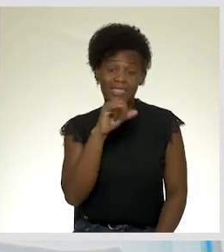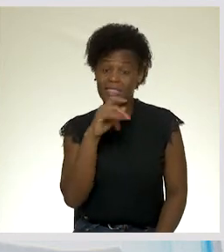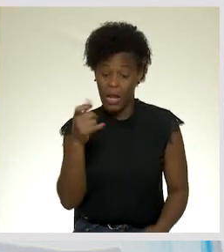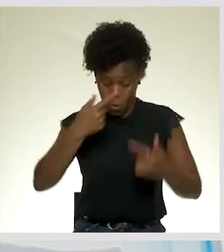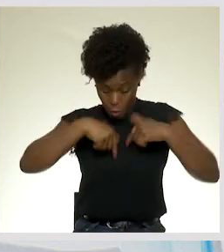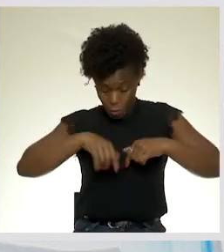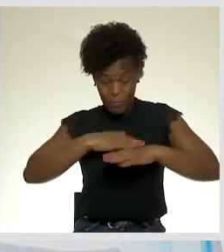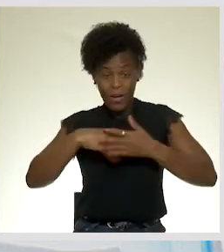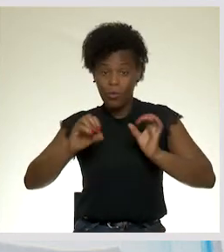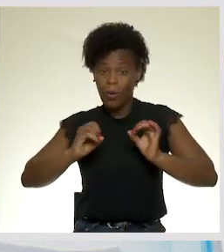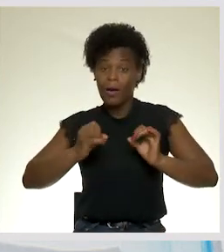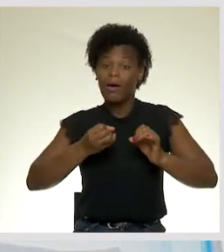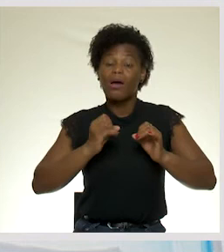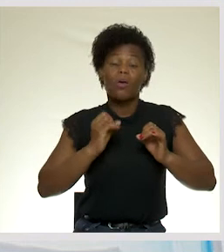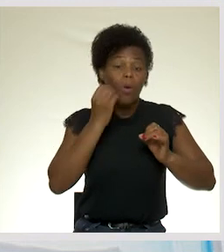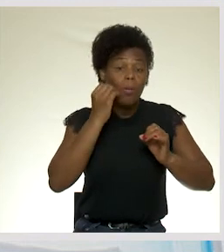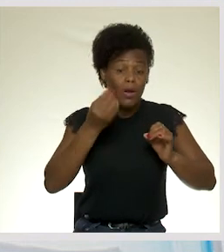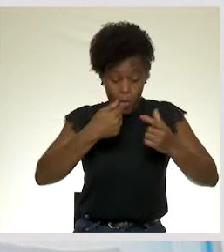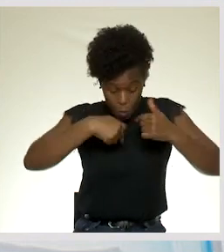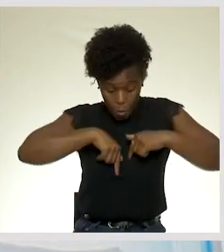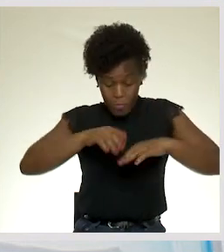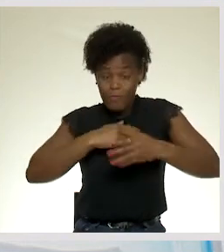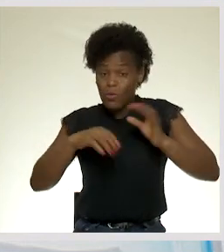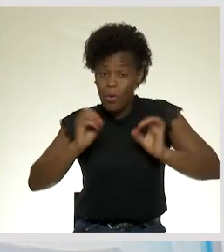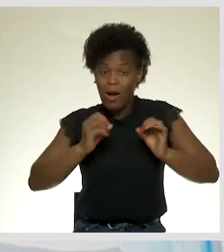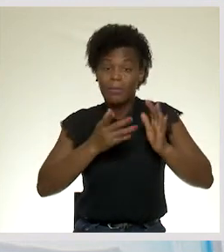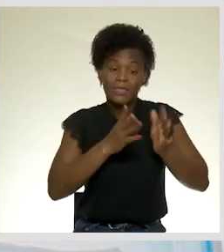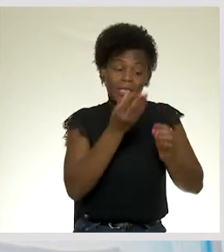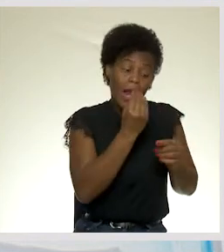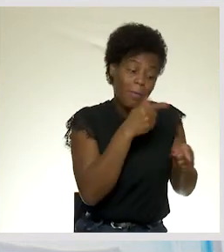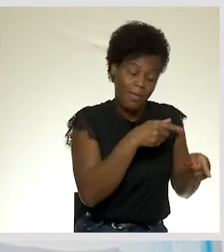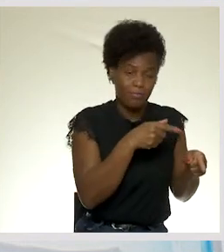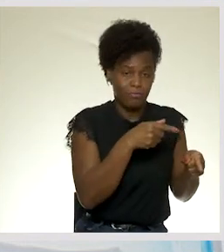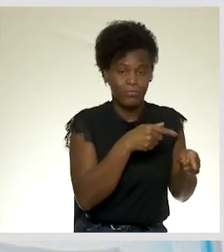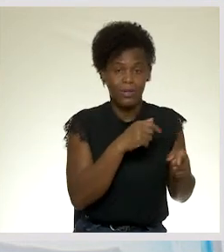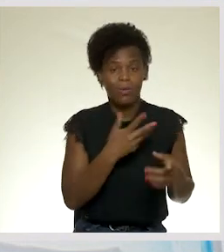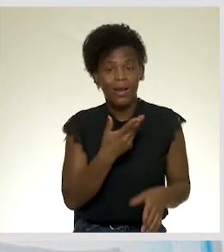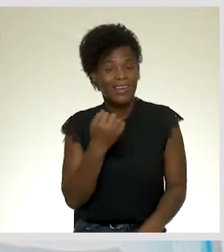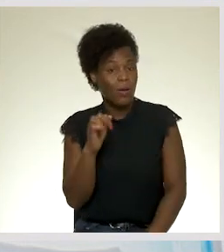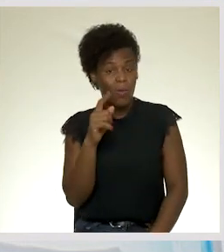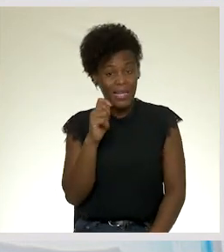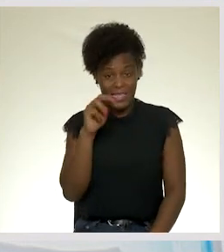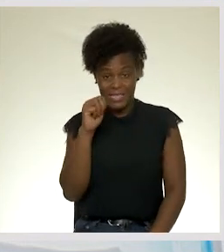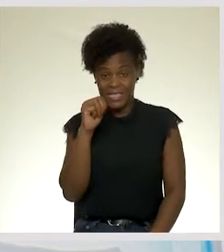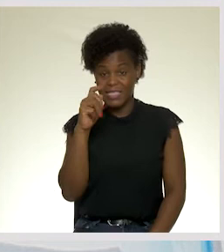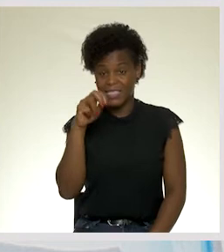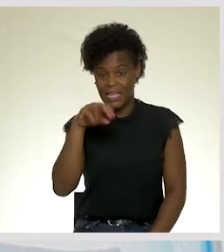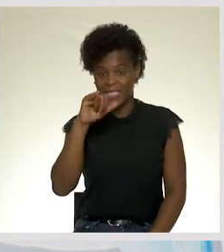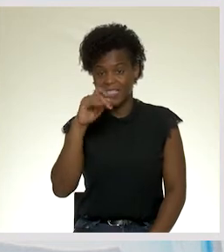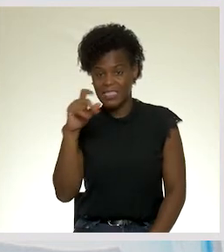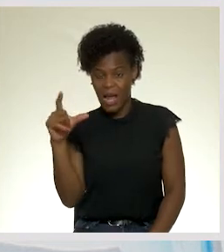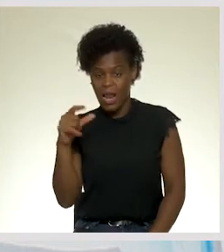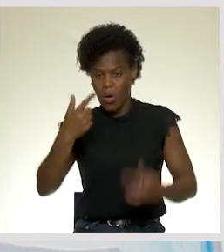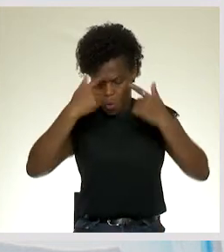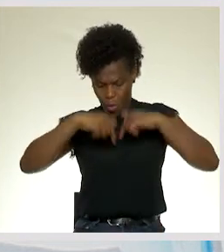o encontrar nos alimentos. Enquanto que os aminoácidos não essenciais, quer dizer os aminoácidos que nós já temos, o nosso organismo já os